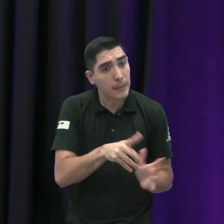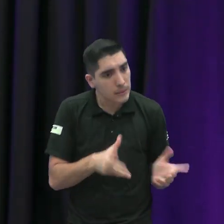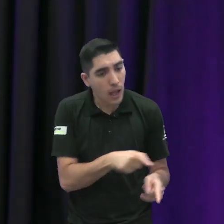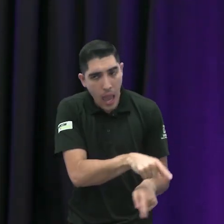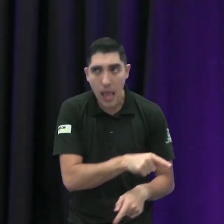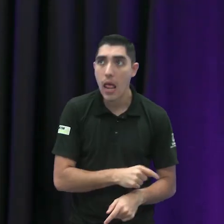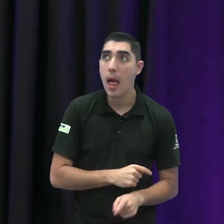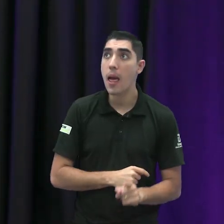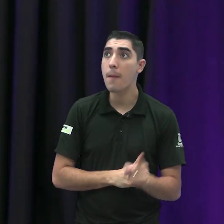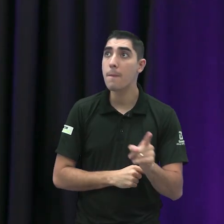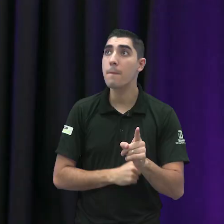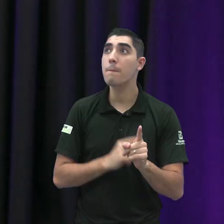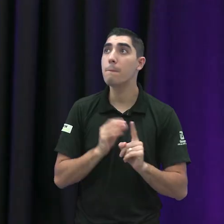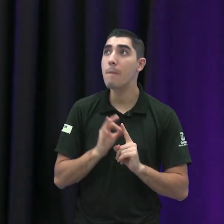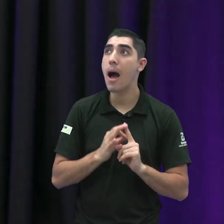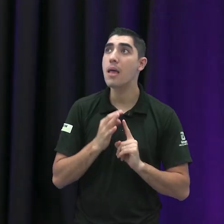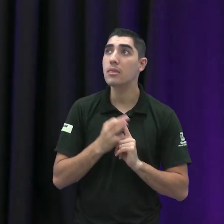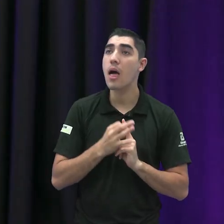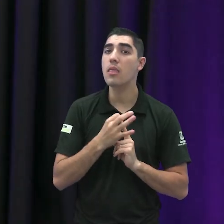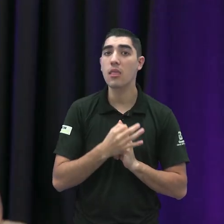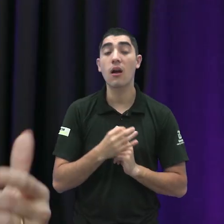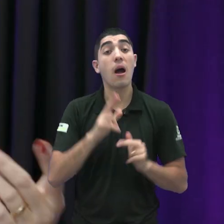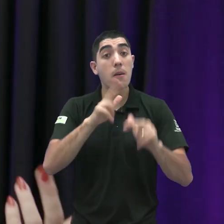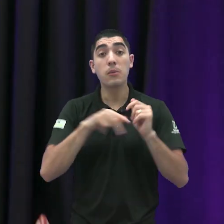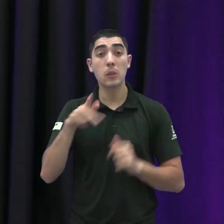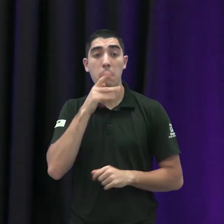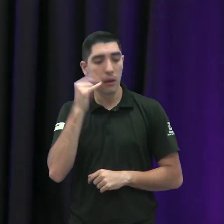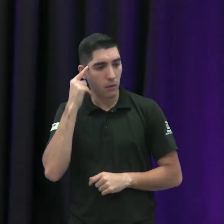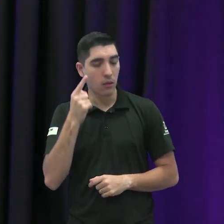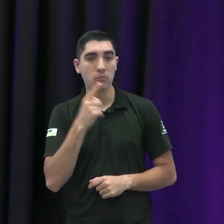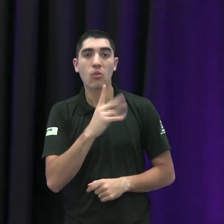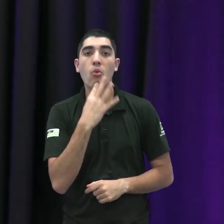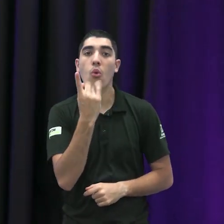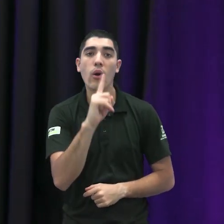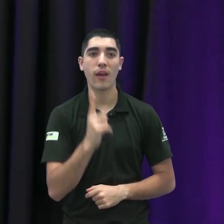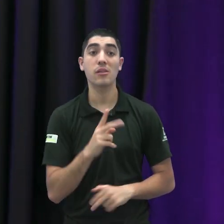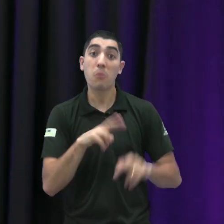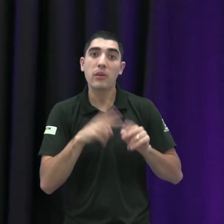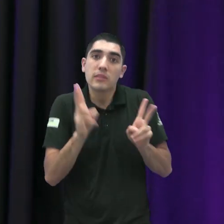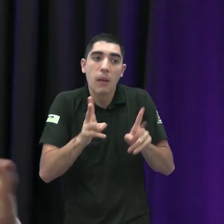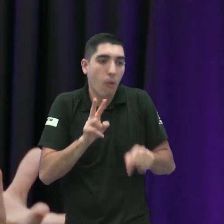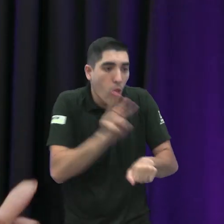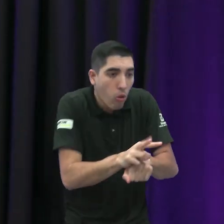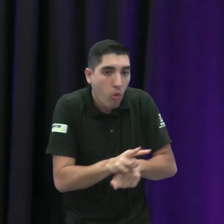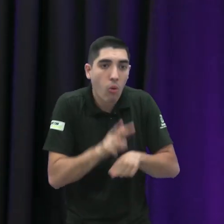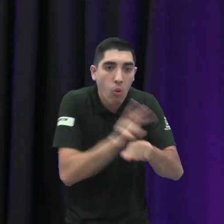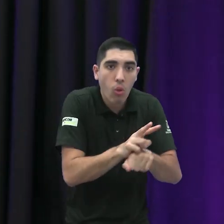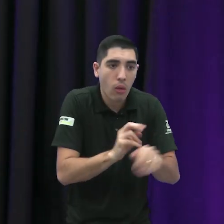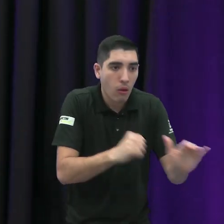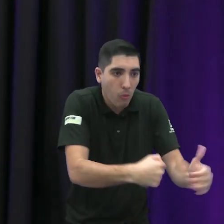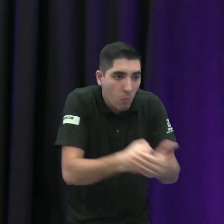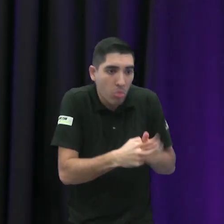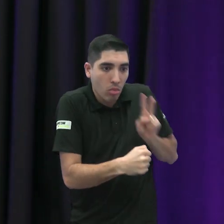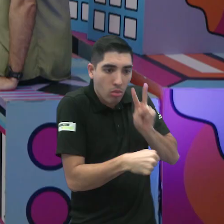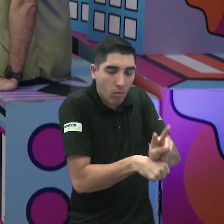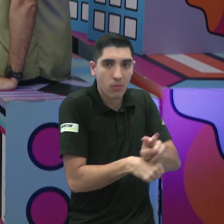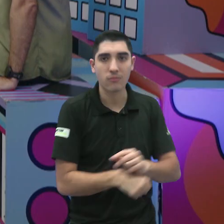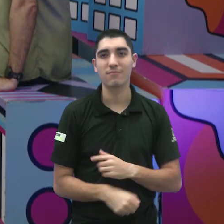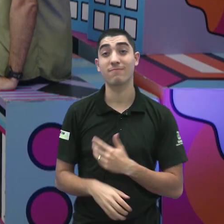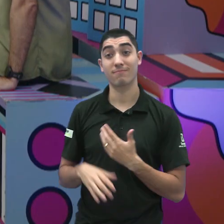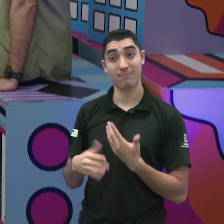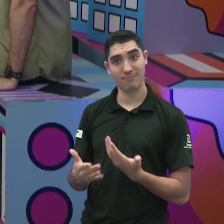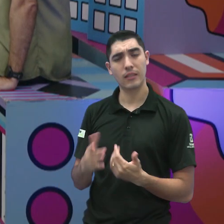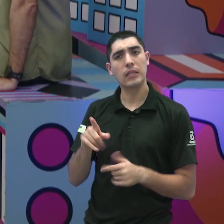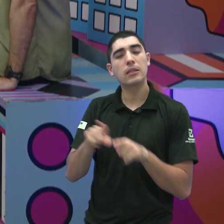Tá bom. Não espera a criança falar. Né? E às vezes é diagnosticado de forma errada por conta dessa superproteção também. E aí